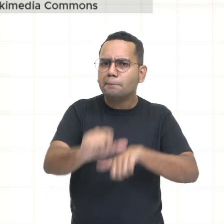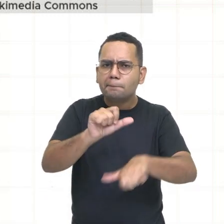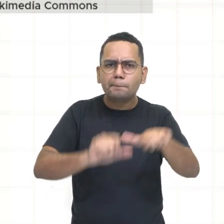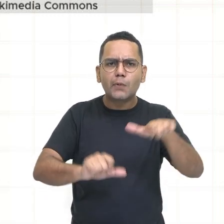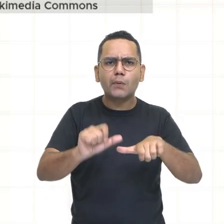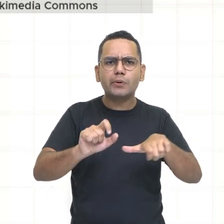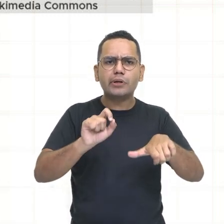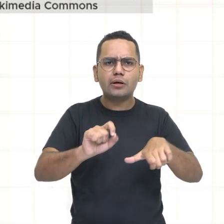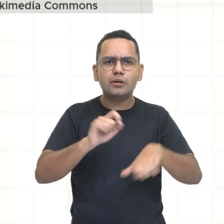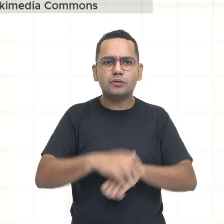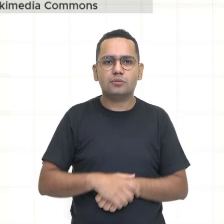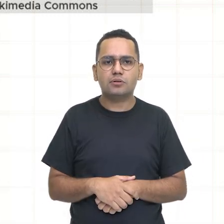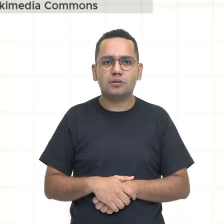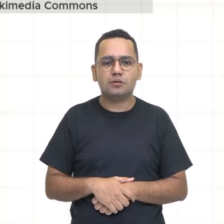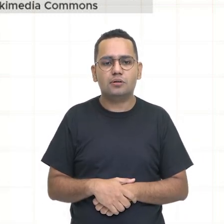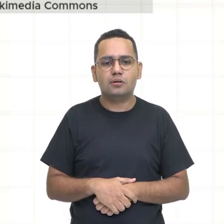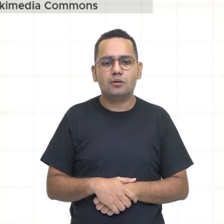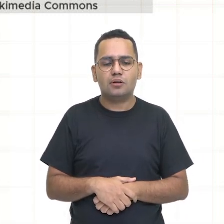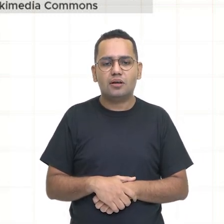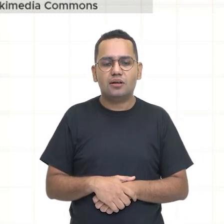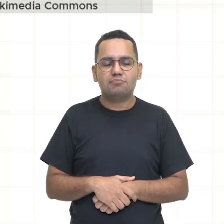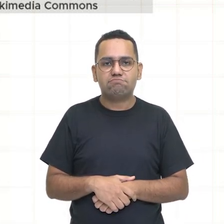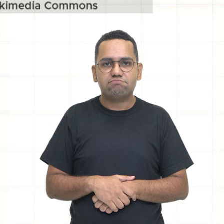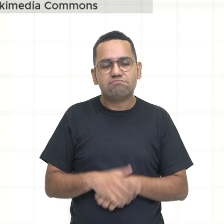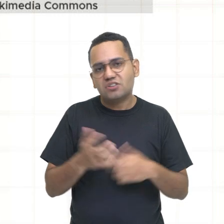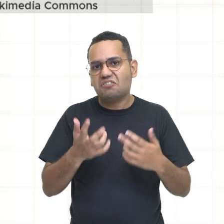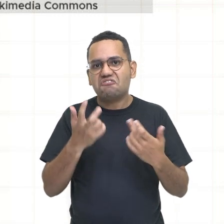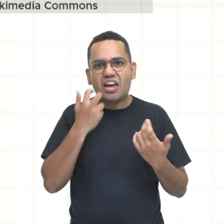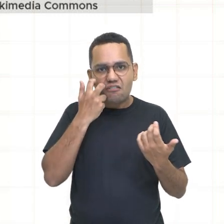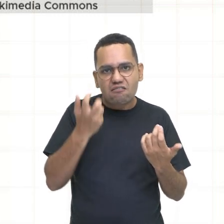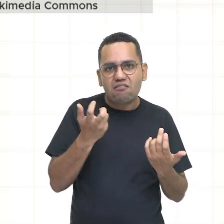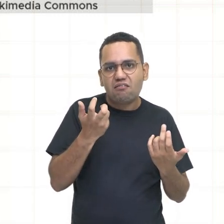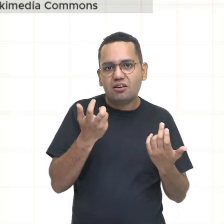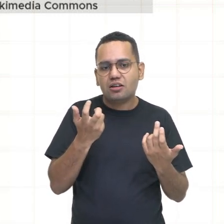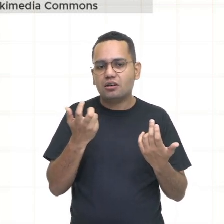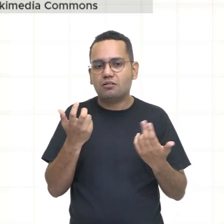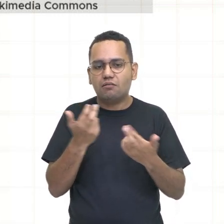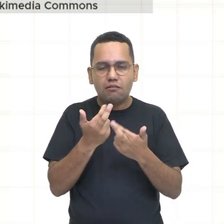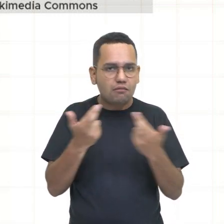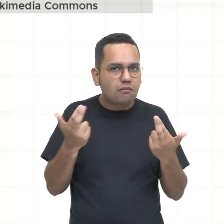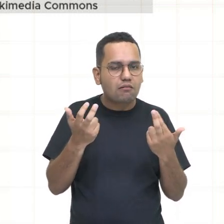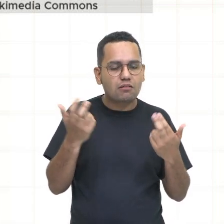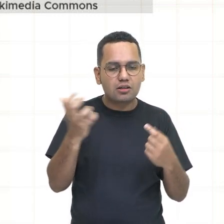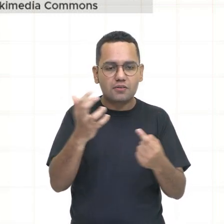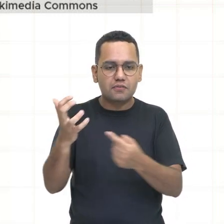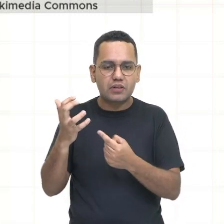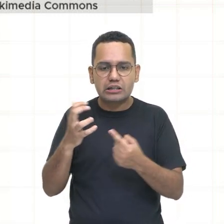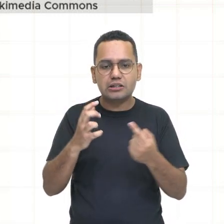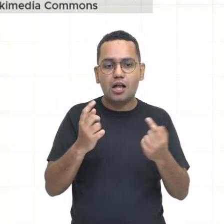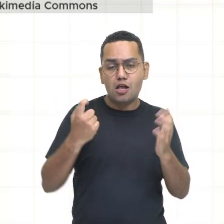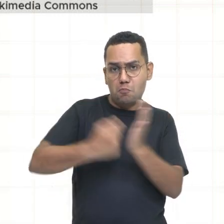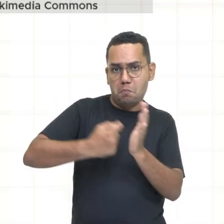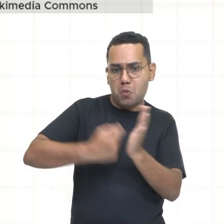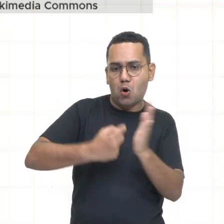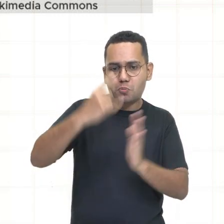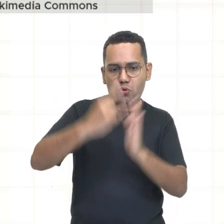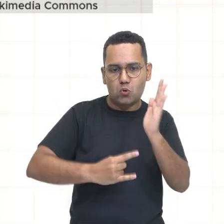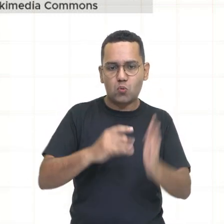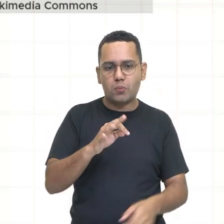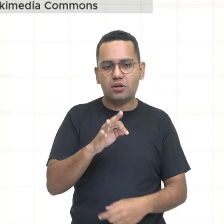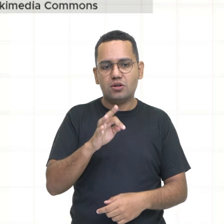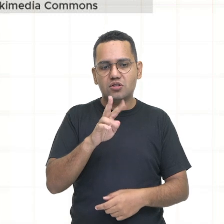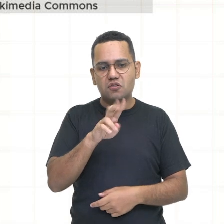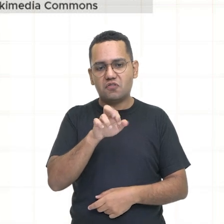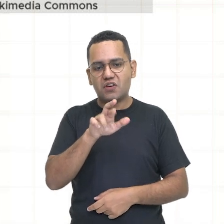Versalhes. E nesse sistema, nós vamos observar que o líder do partido vai ser quem? Adolf Hitler, que